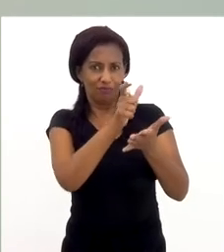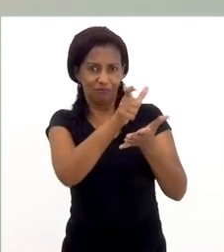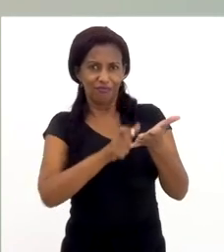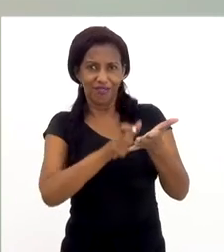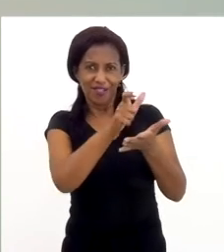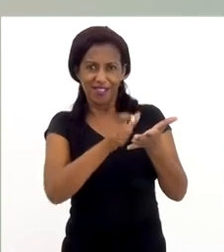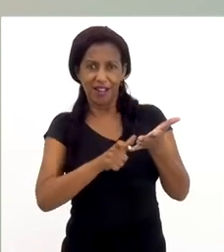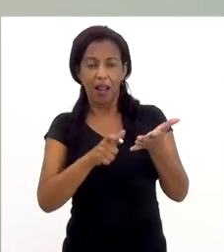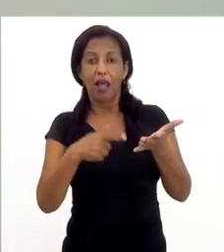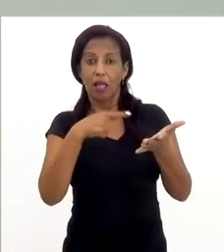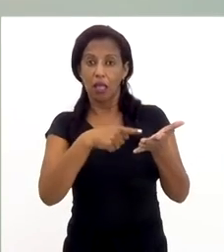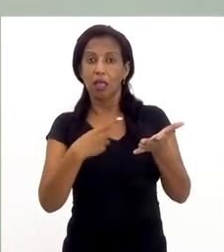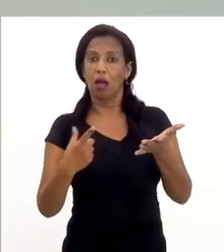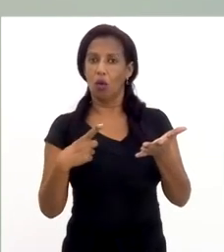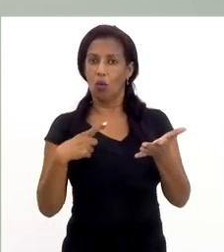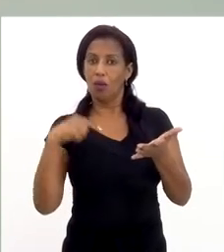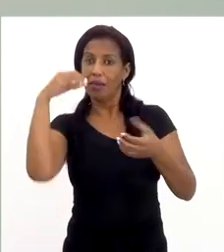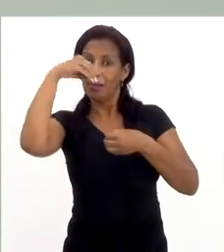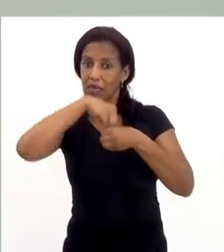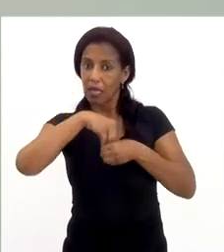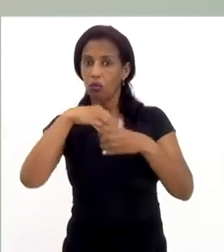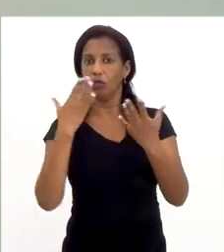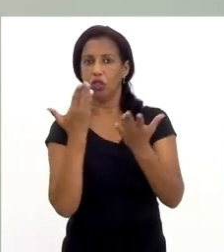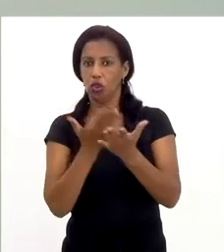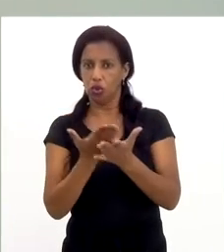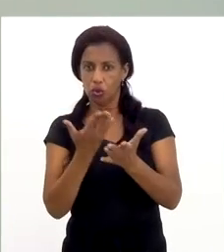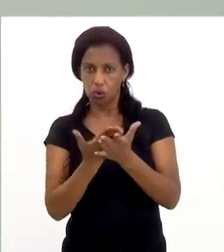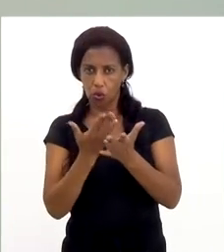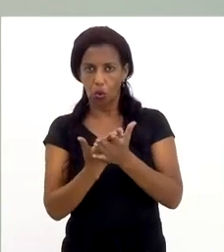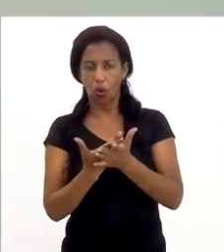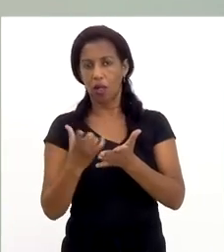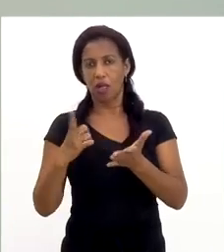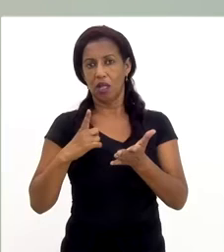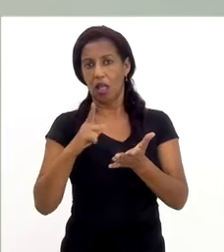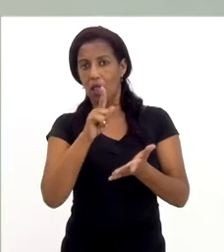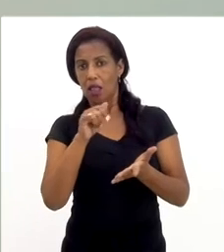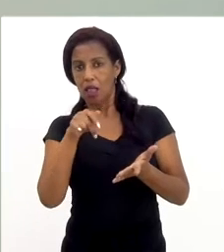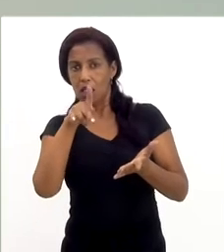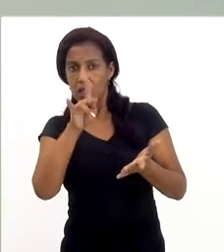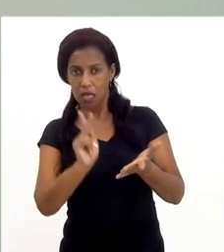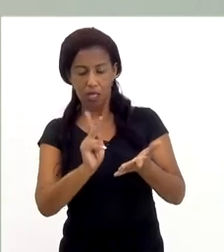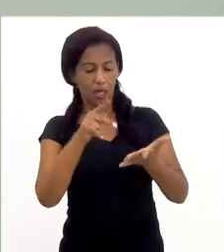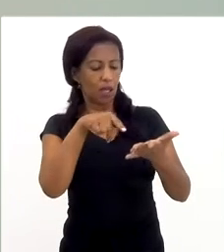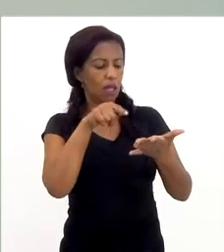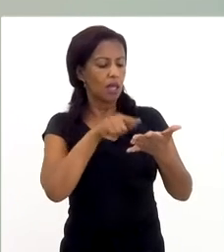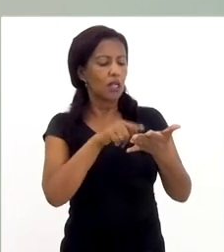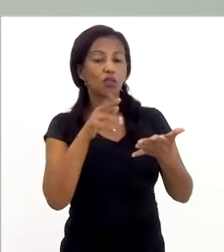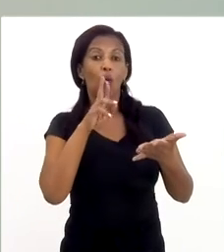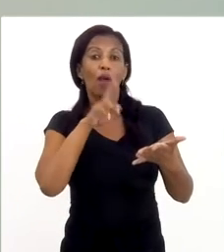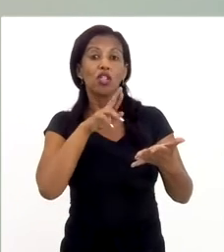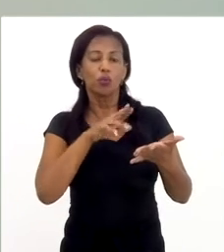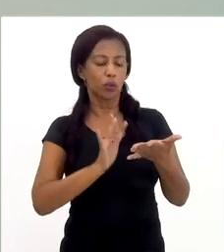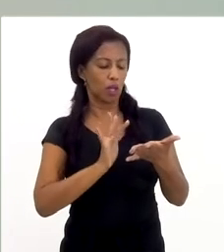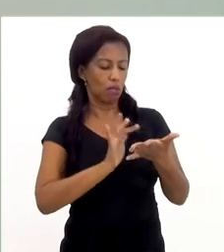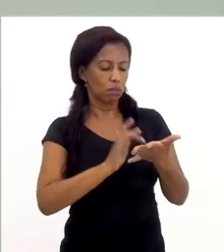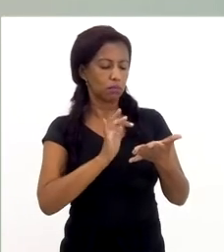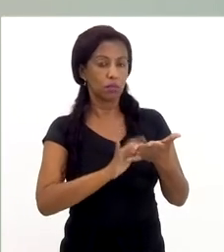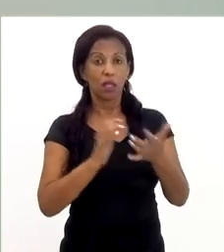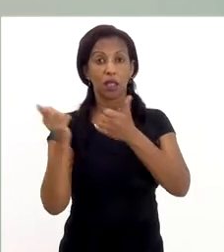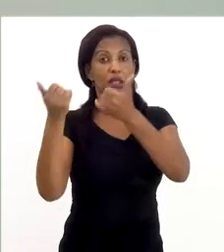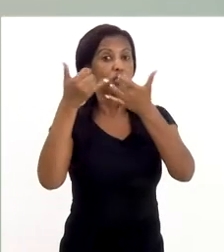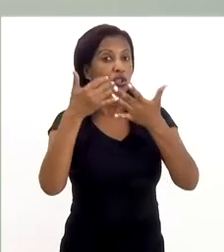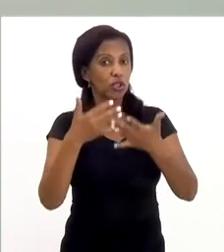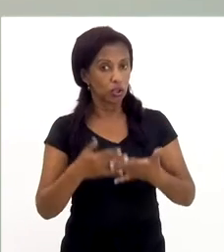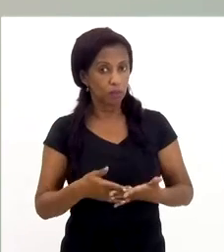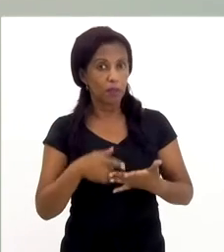móvel de coleta um smartphone então é feito presencialmente nas escolas eles recebem e ali eles vão responder às perguntas